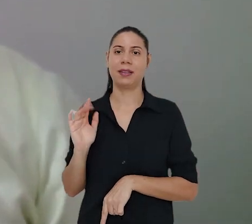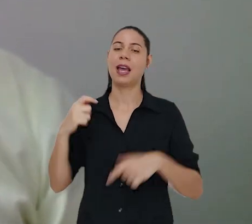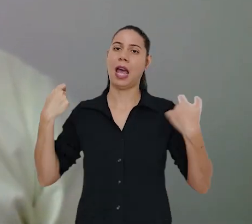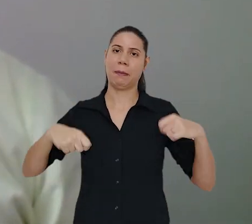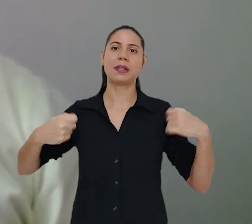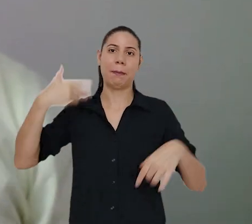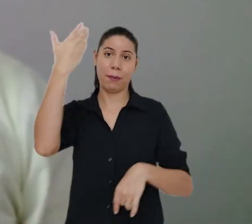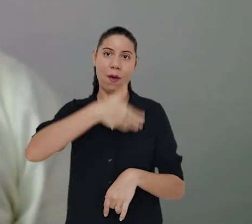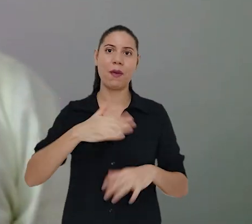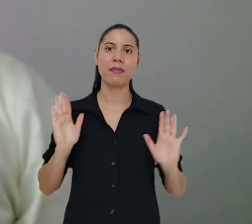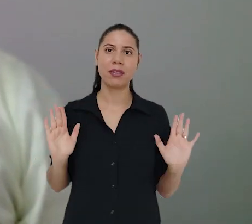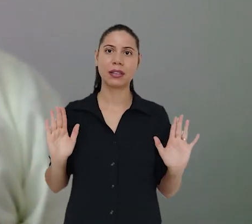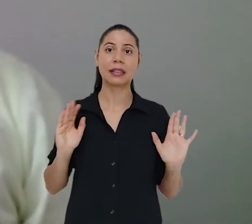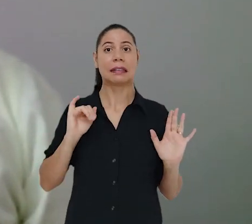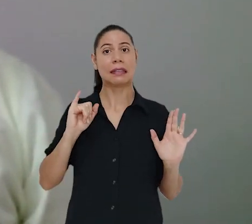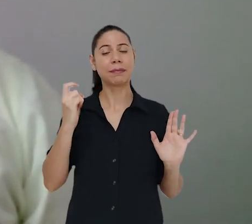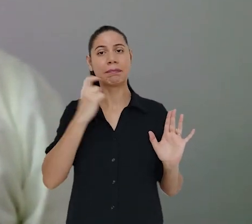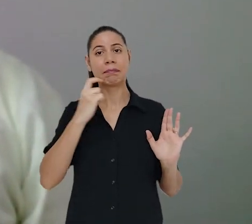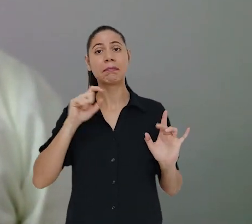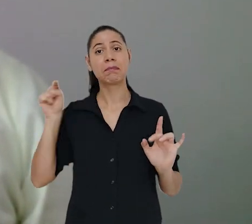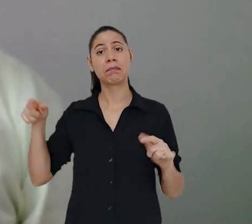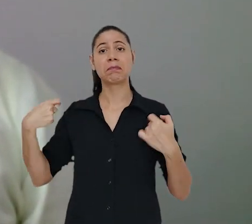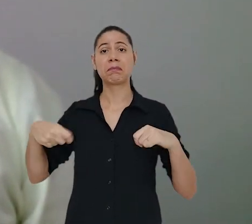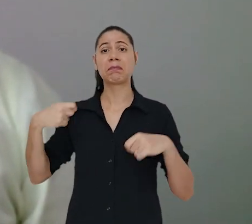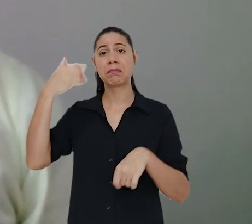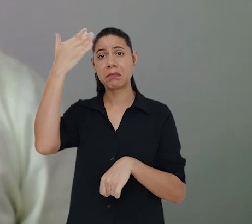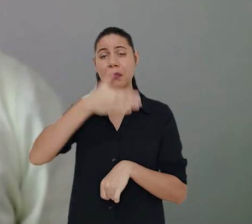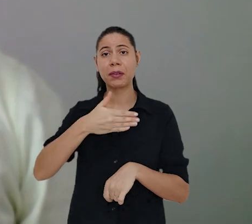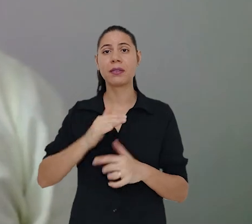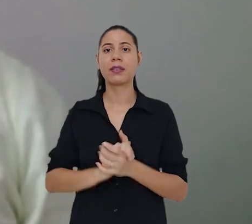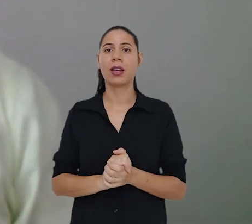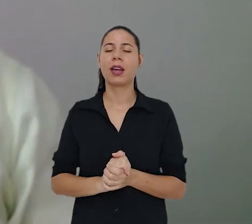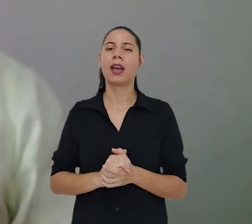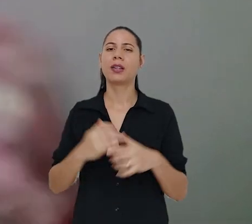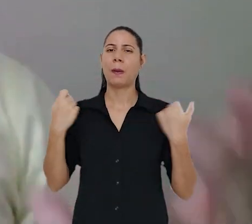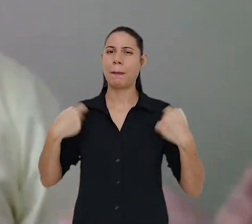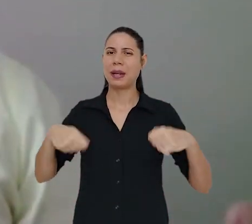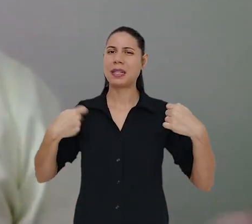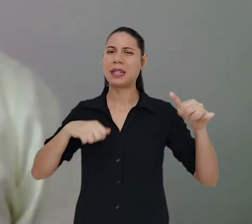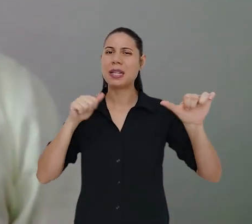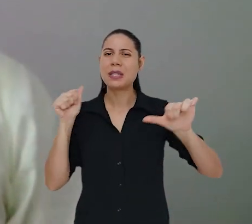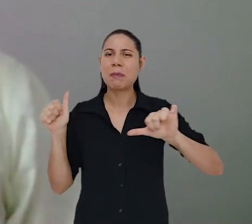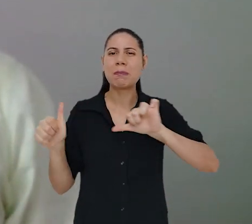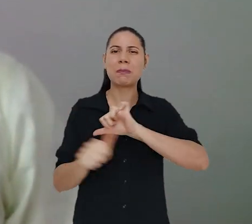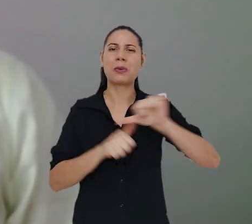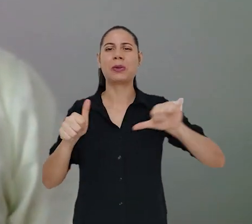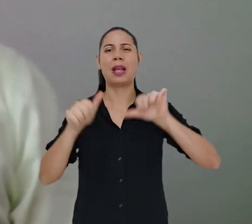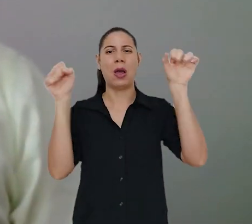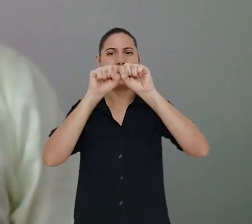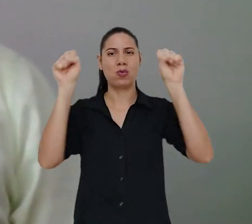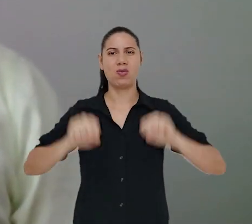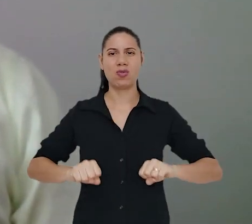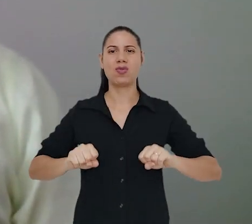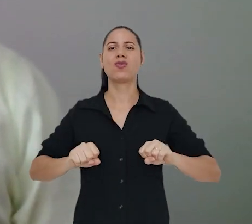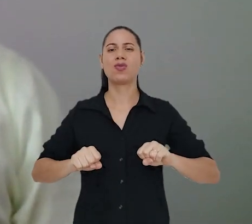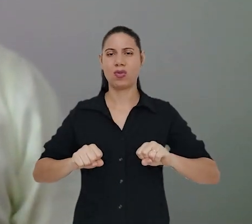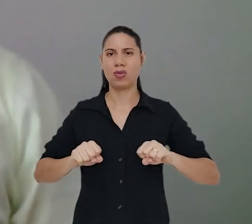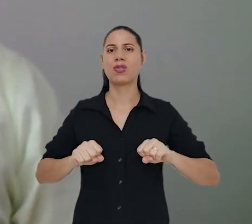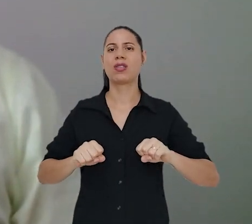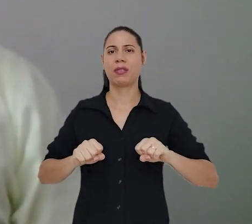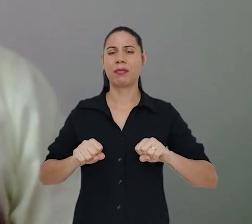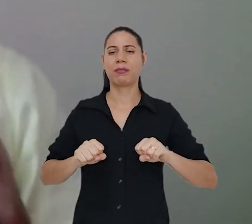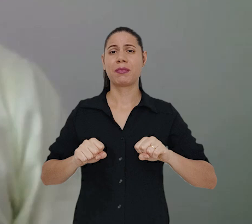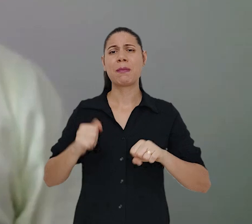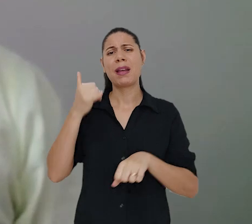ser comprovada. Então, eu acho que precisa ser reformado todo esse sistema, né, para